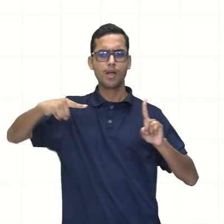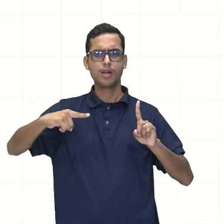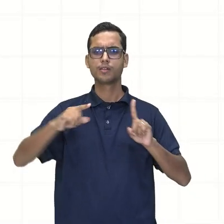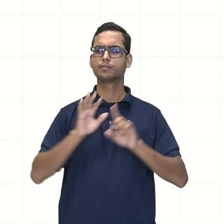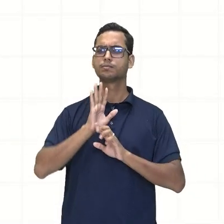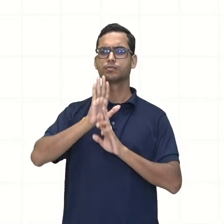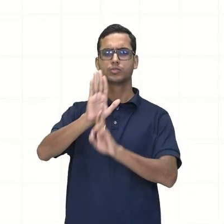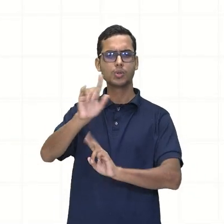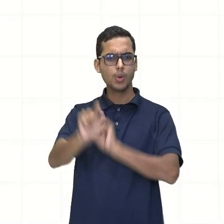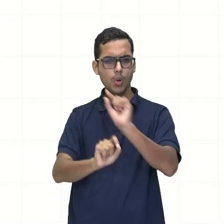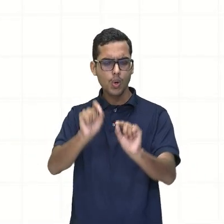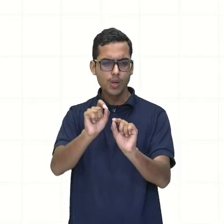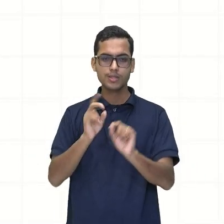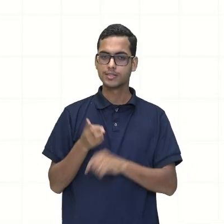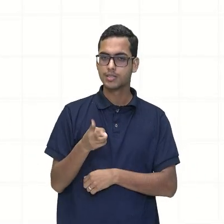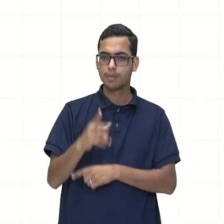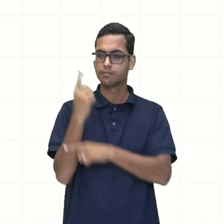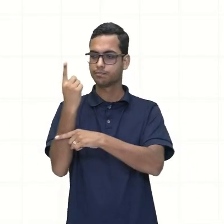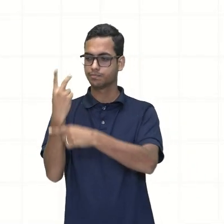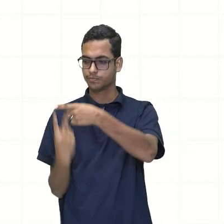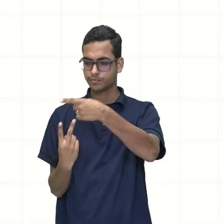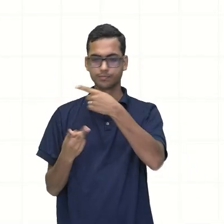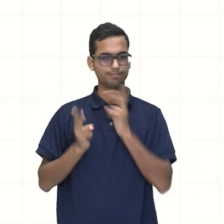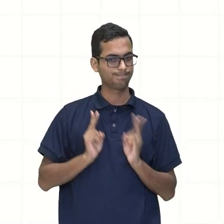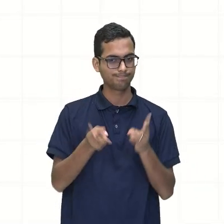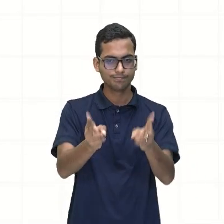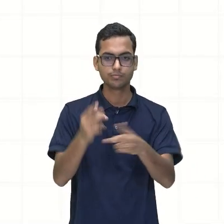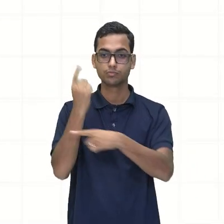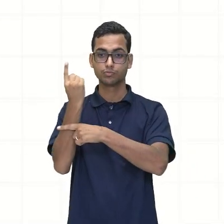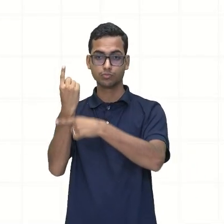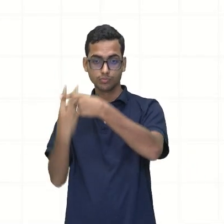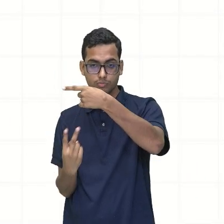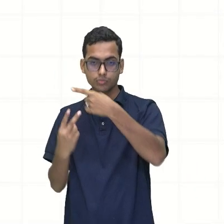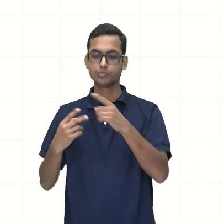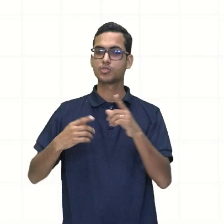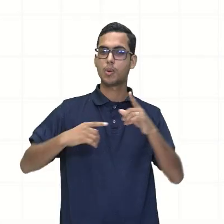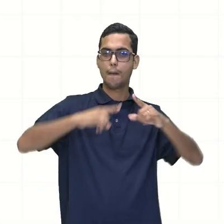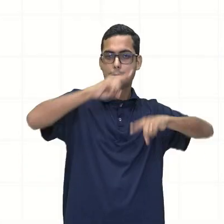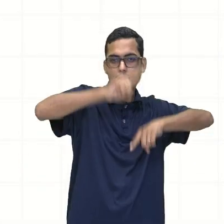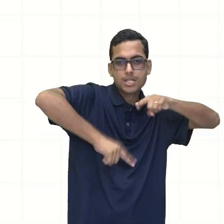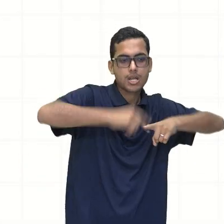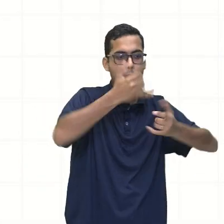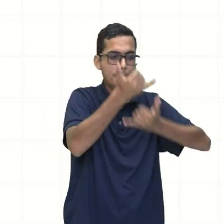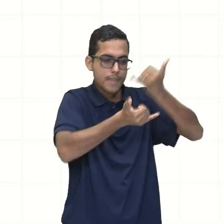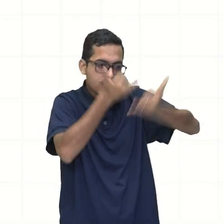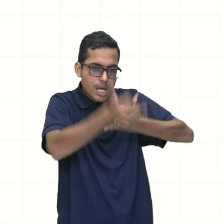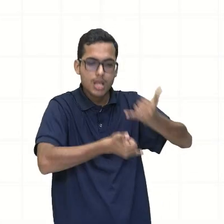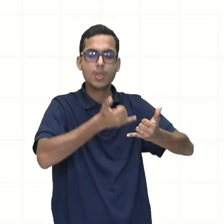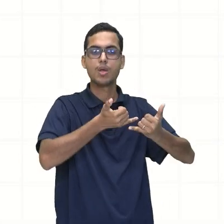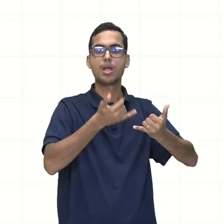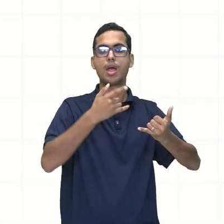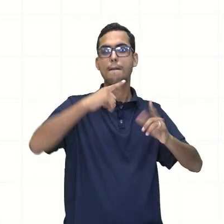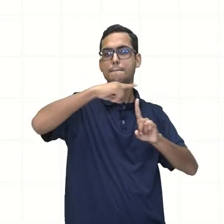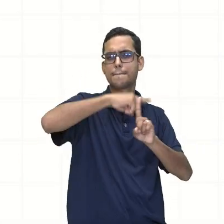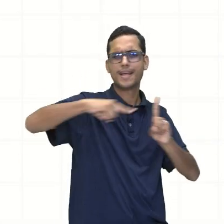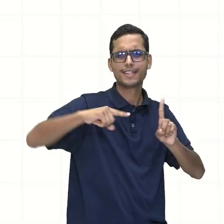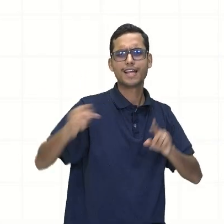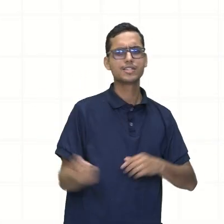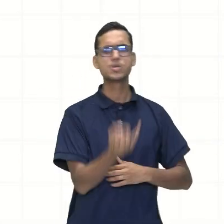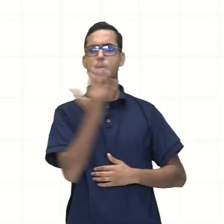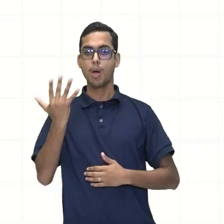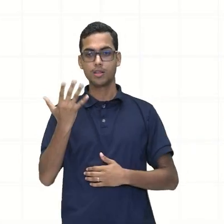ó, por 1/2. A metade de um brinquedo é o 1. O 1